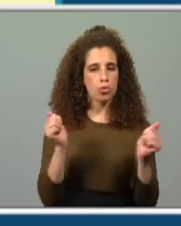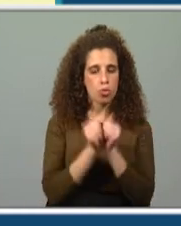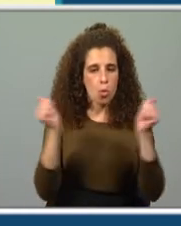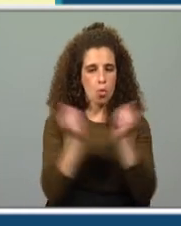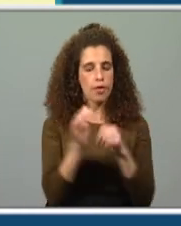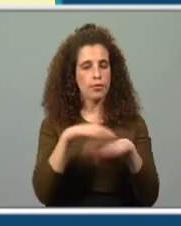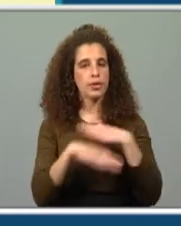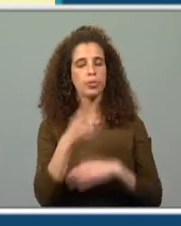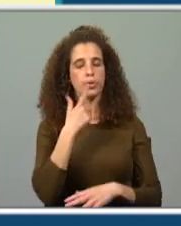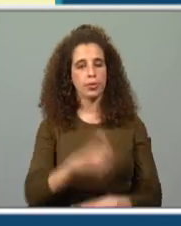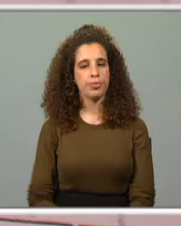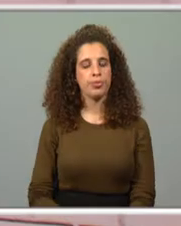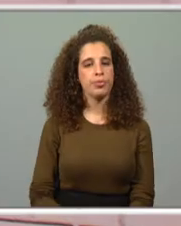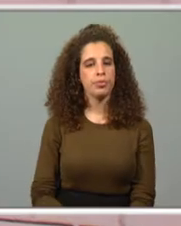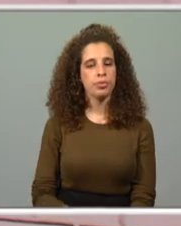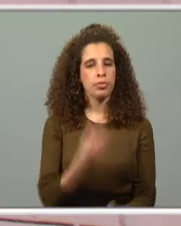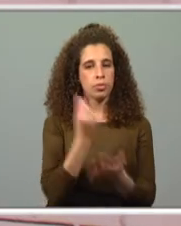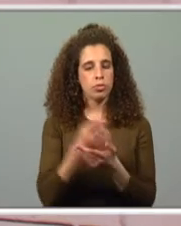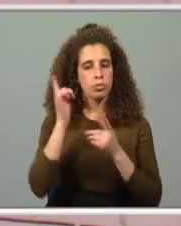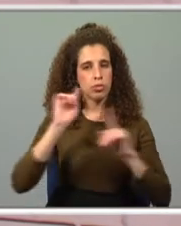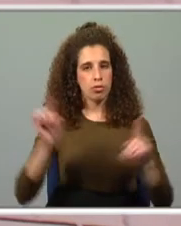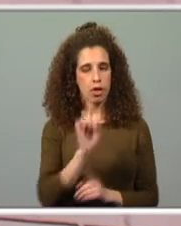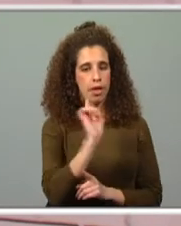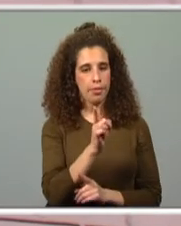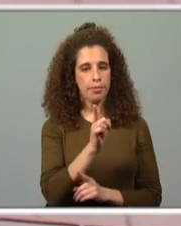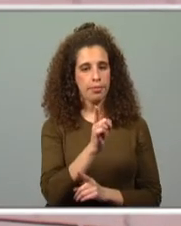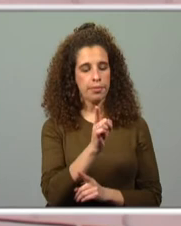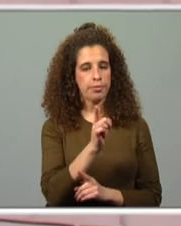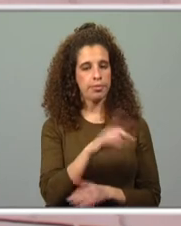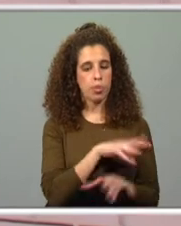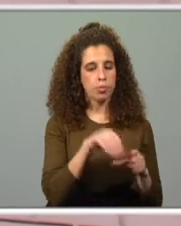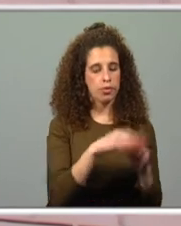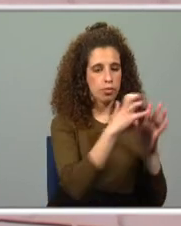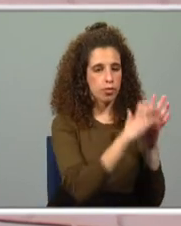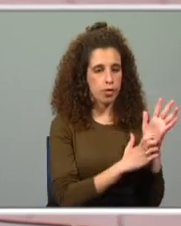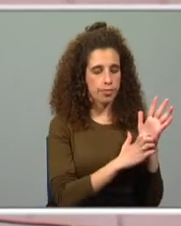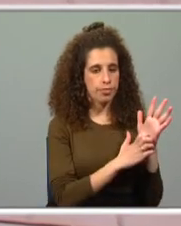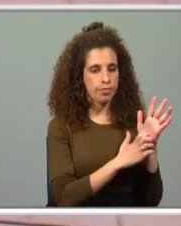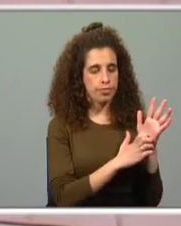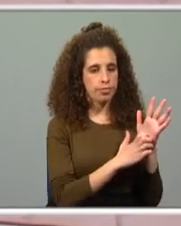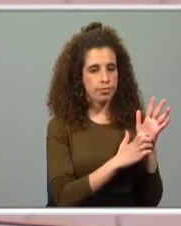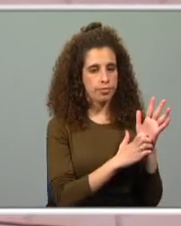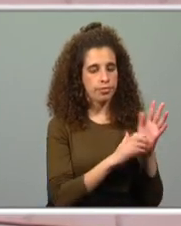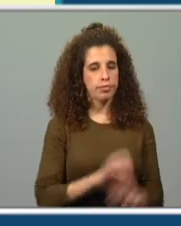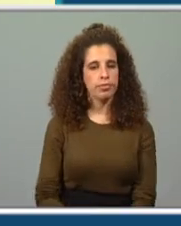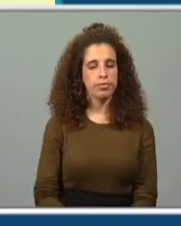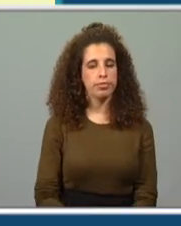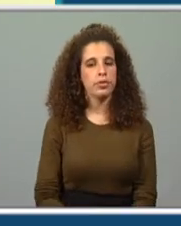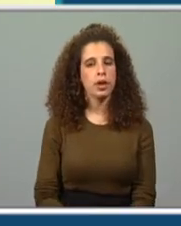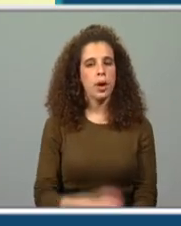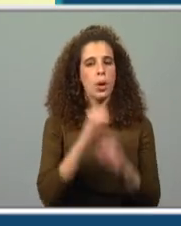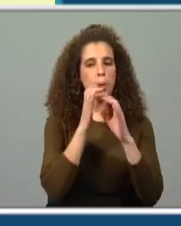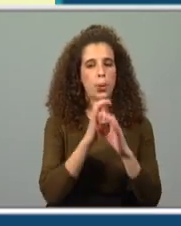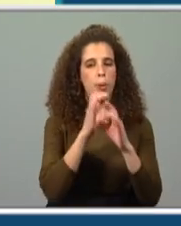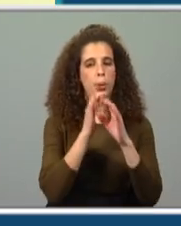pergunta. Quais são os instrumentos que estão aqui, que constavam no texto, na nossa banda? Exato. Que são de